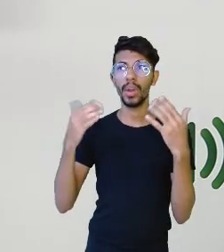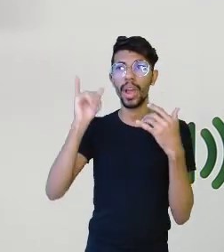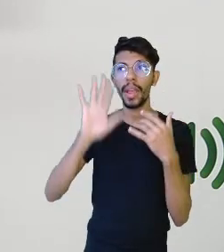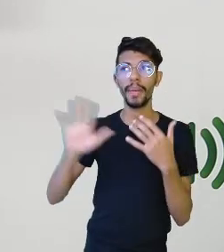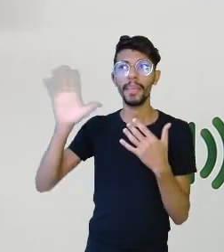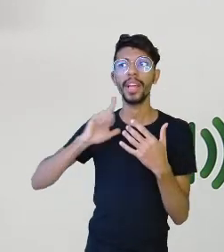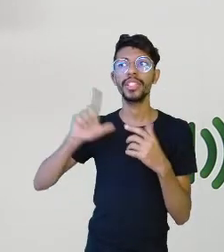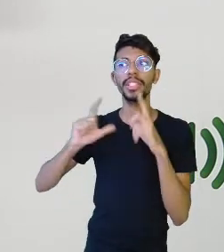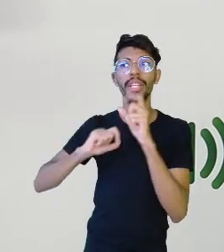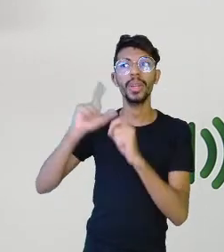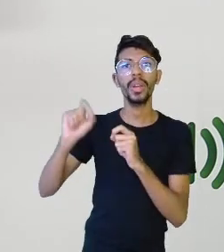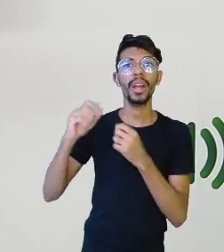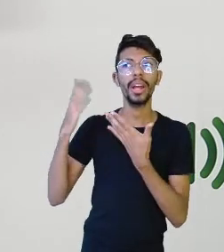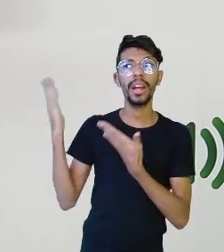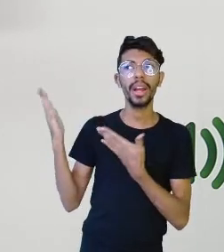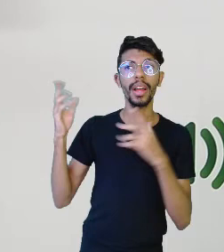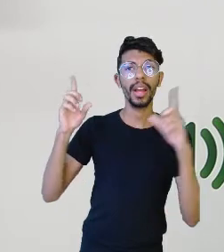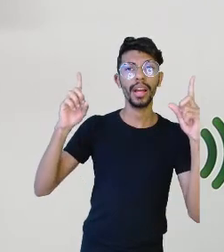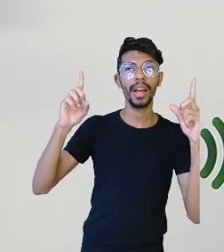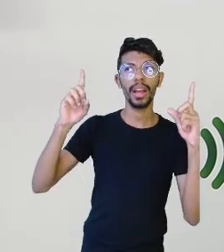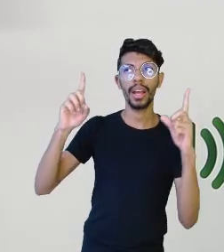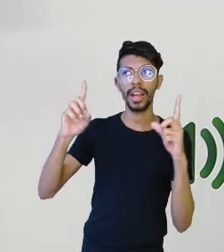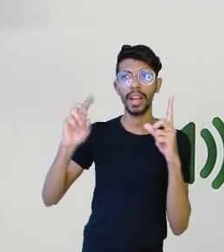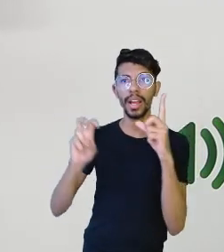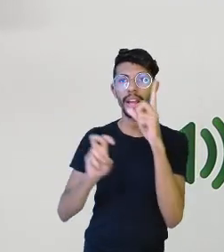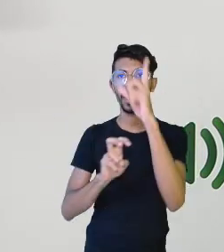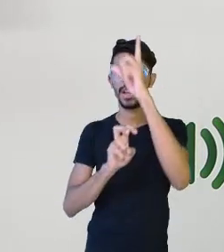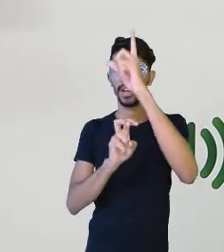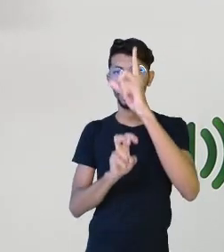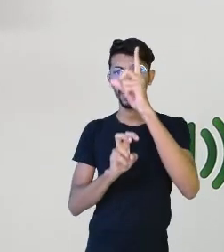imagem, ela equivale a